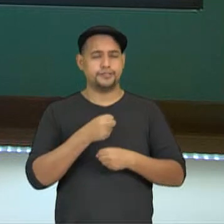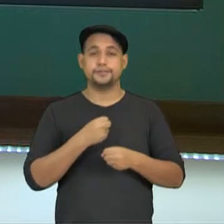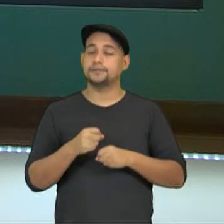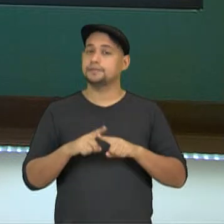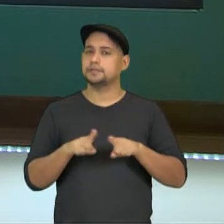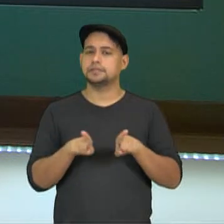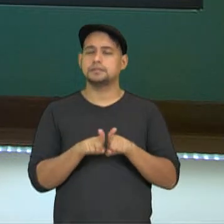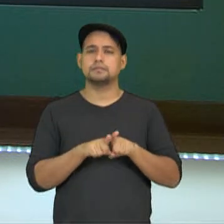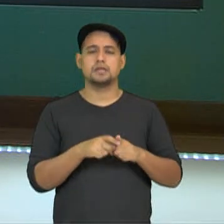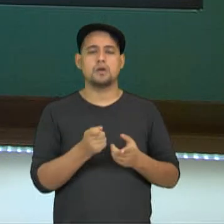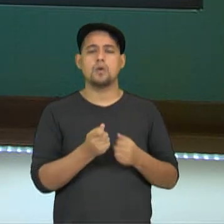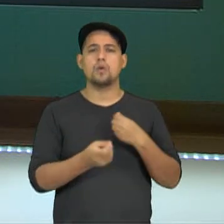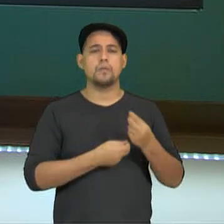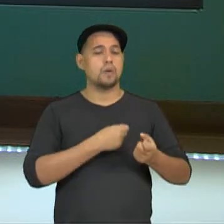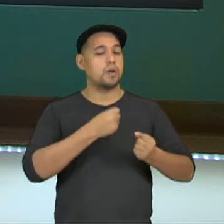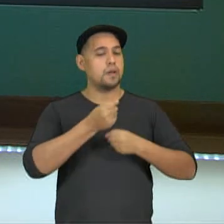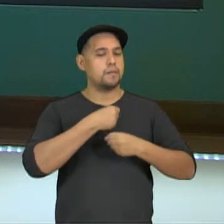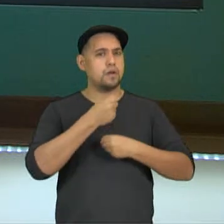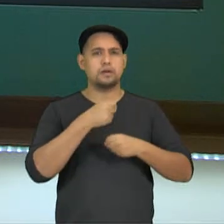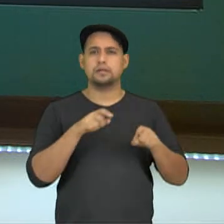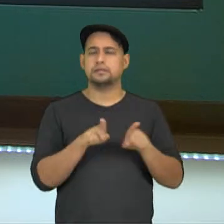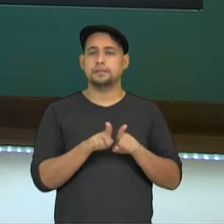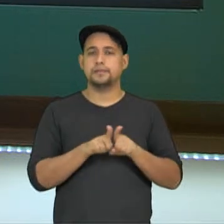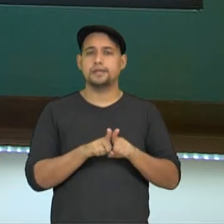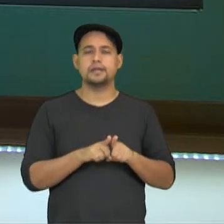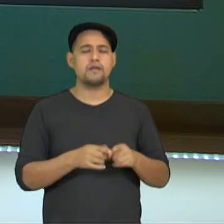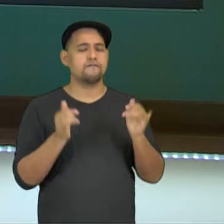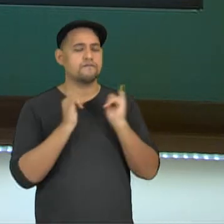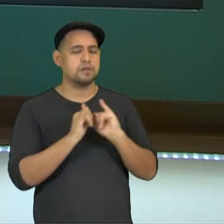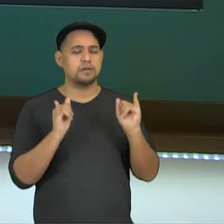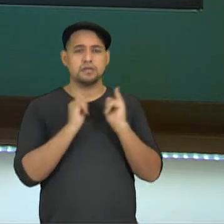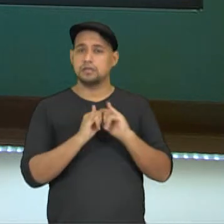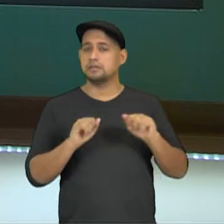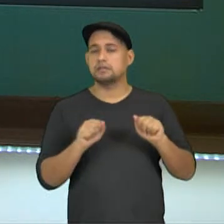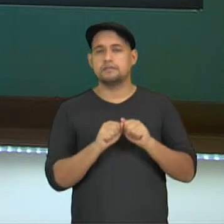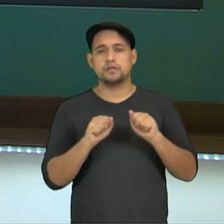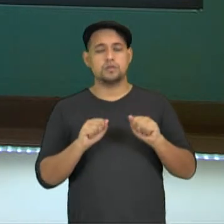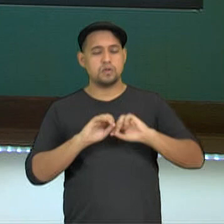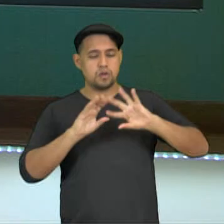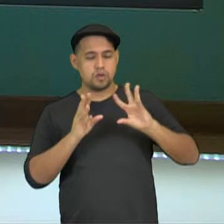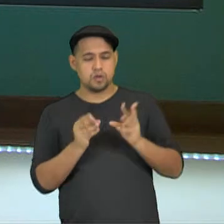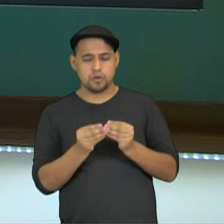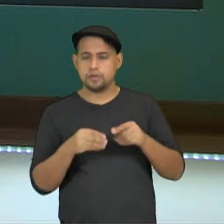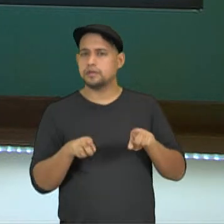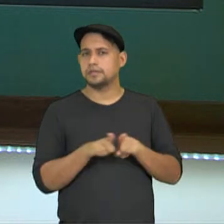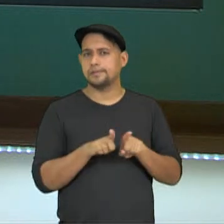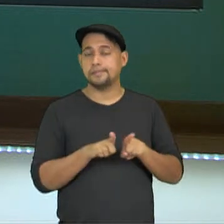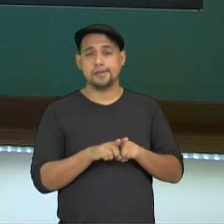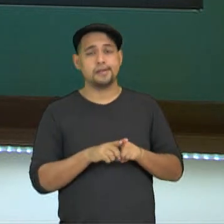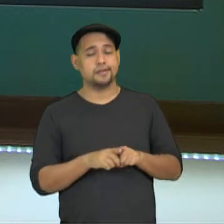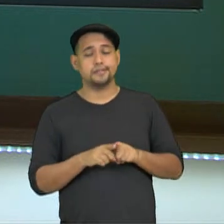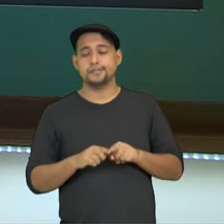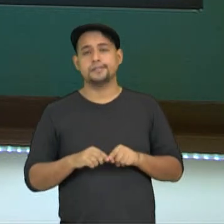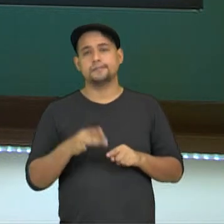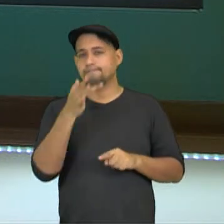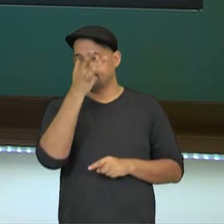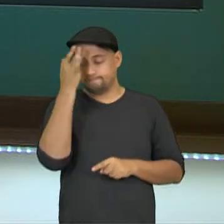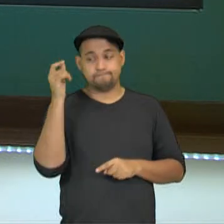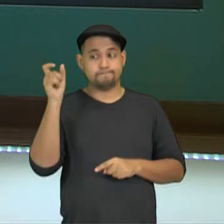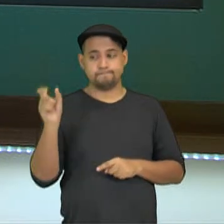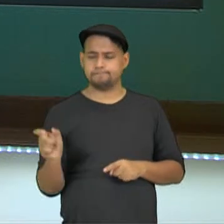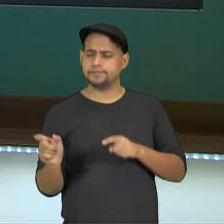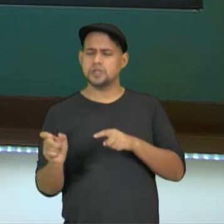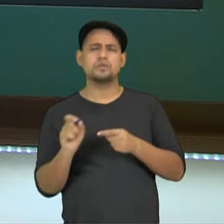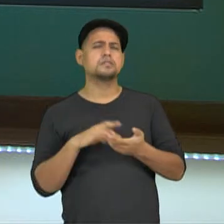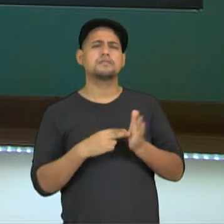e assinados pelos repórteres. Enquanto as notícias são textos relativamente curtos e impessoais, como eu acabei de comentar. O